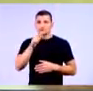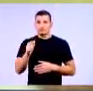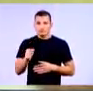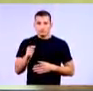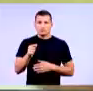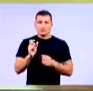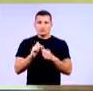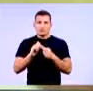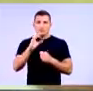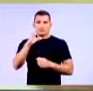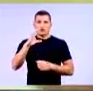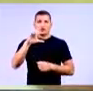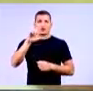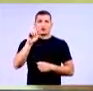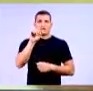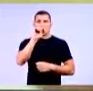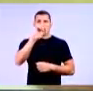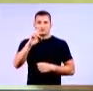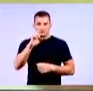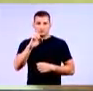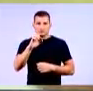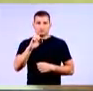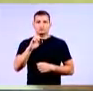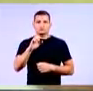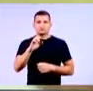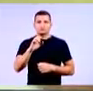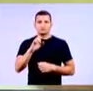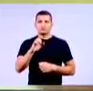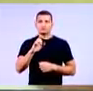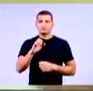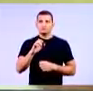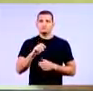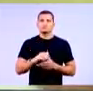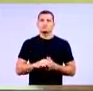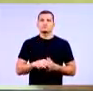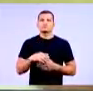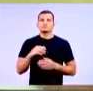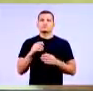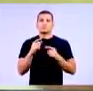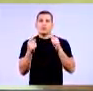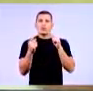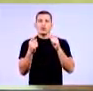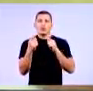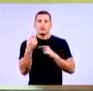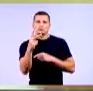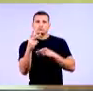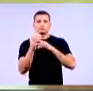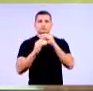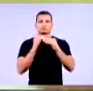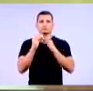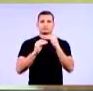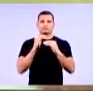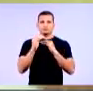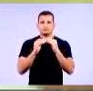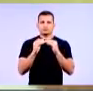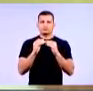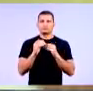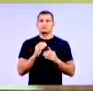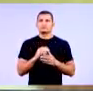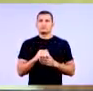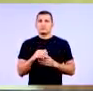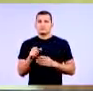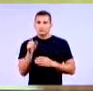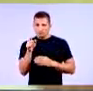de classe, que vai ser depois a estrutura do seu banco de dados. Né? Uhum. Que lá no banco